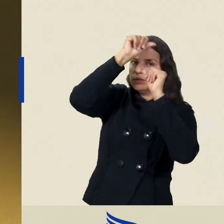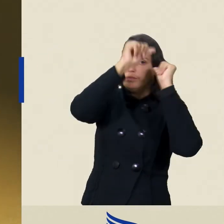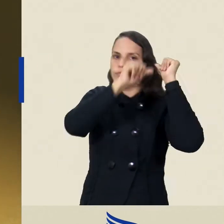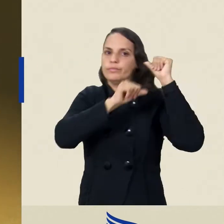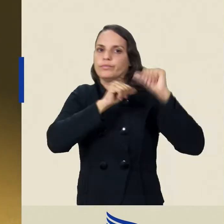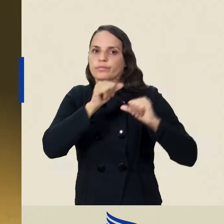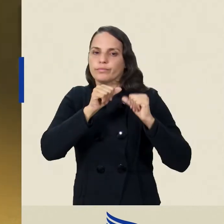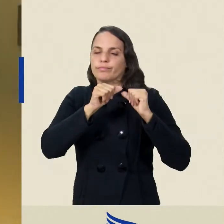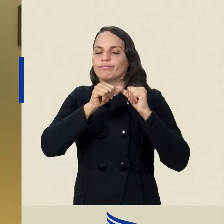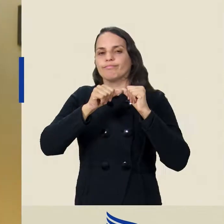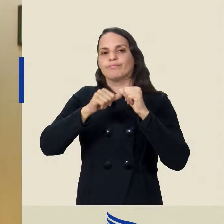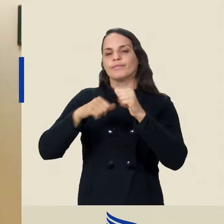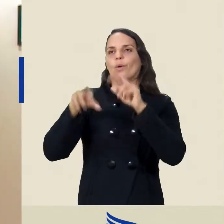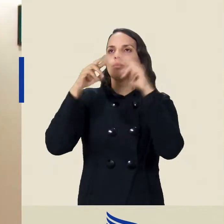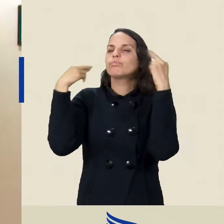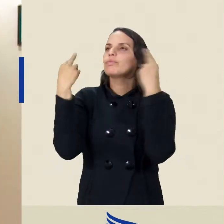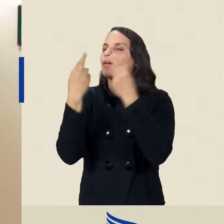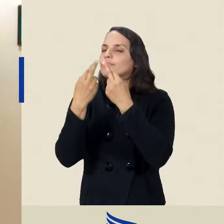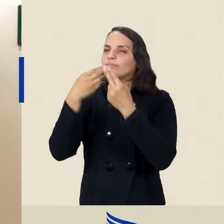Deus.